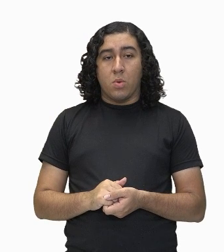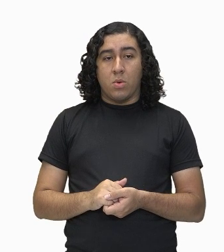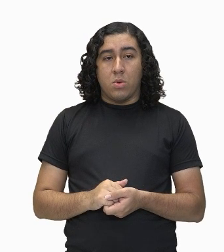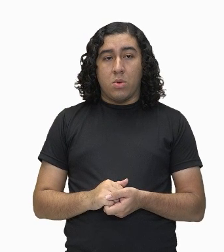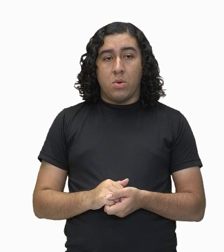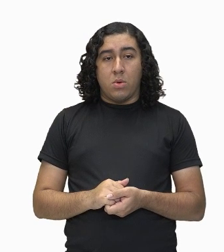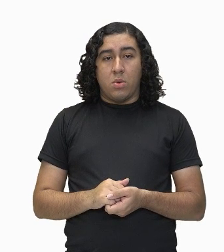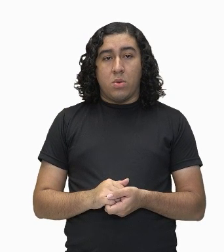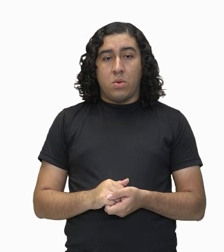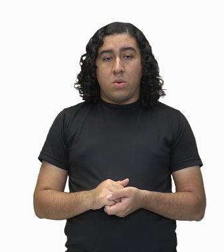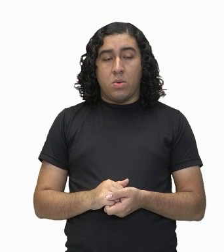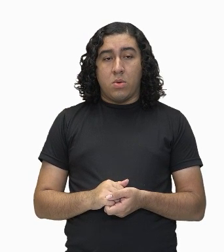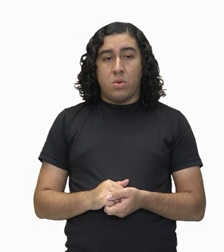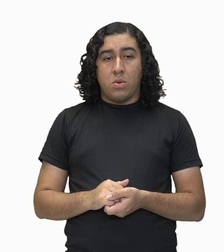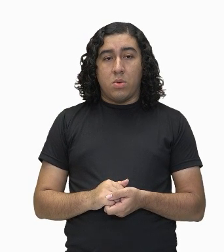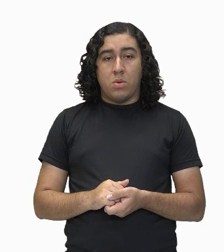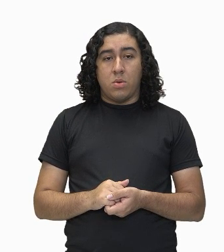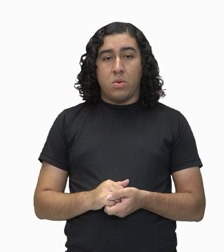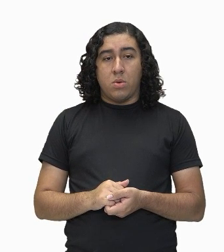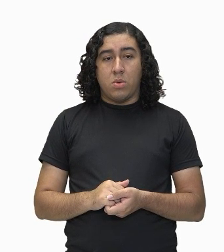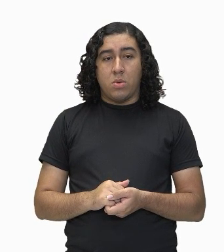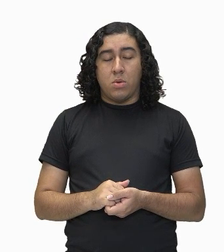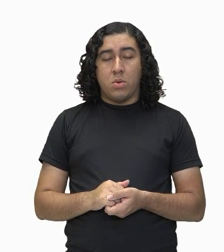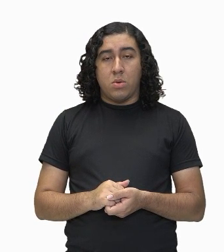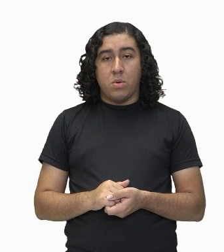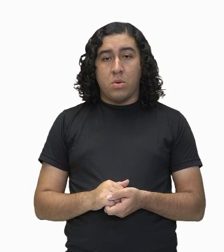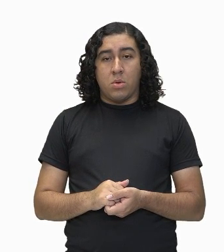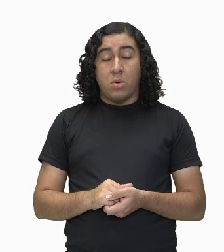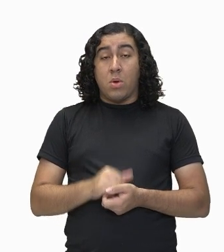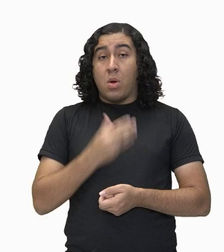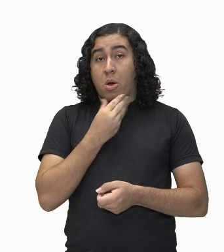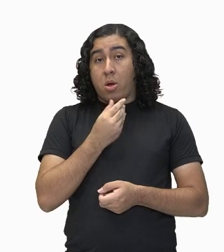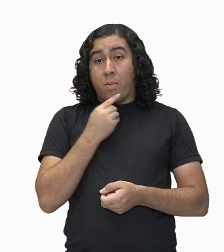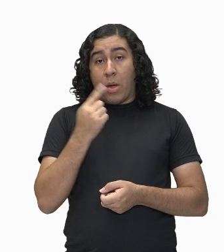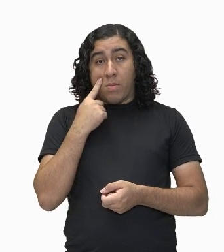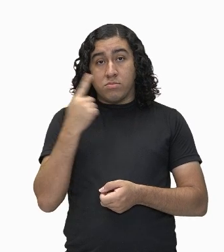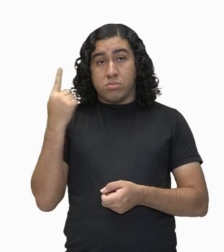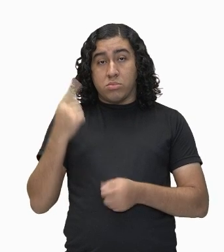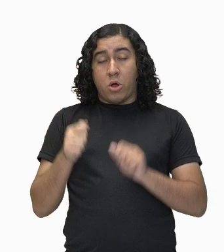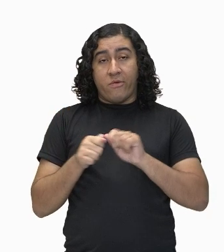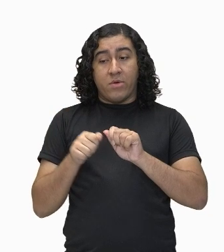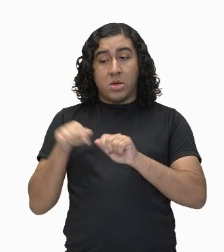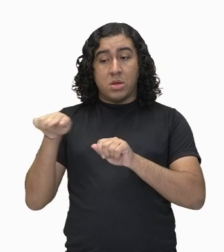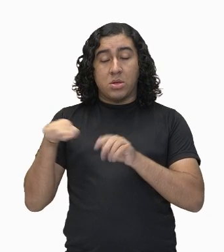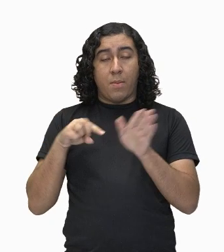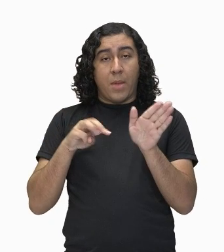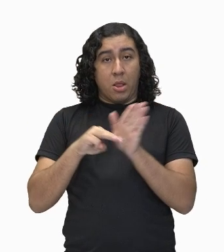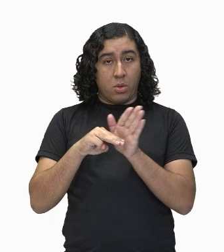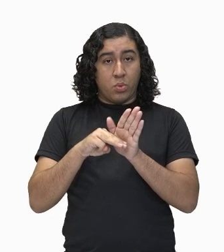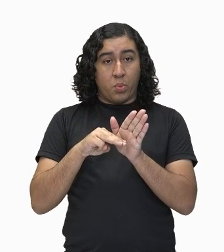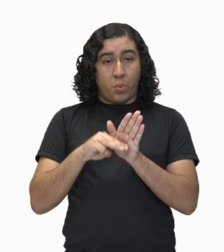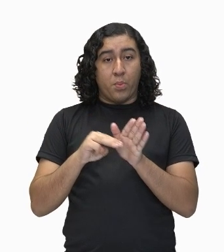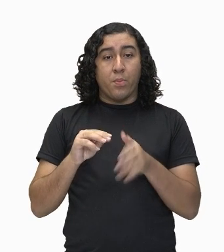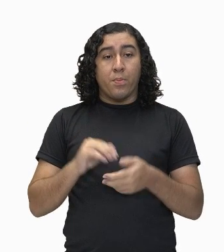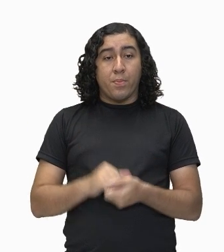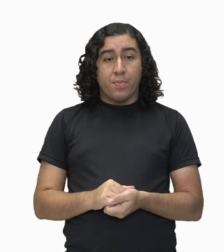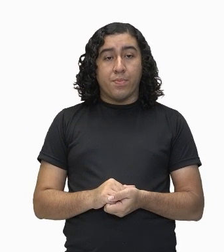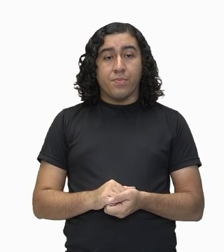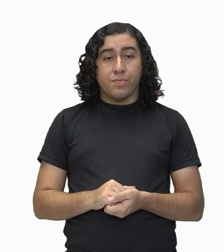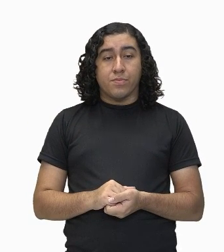foi desenvolvida por esse alemão aí, esse filósofo alemão, o Husserl, que